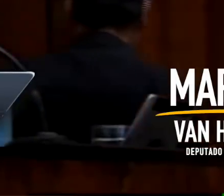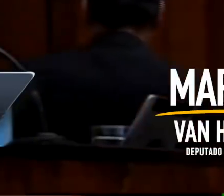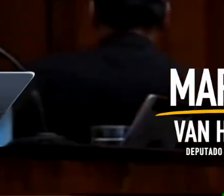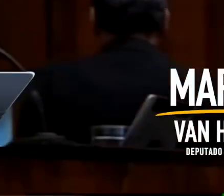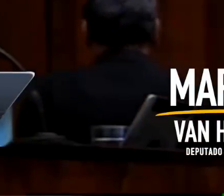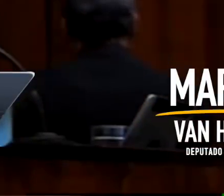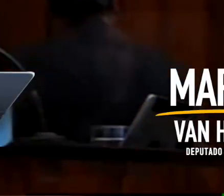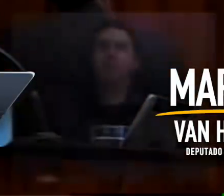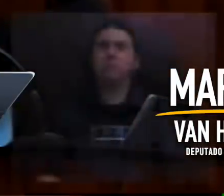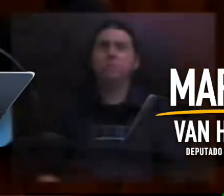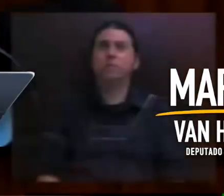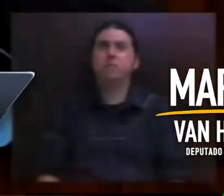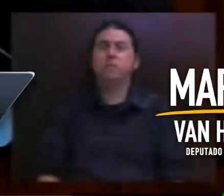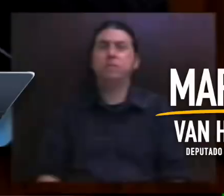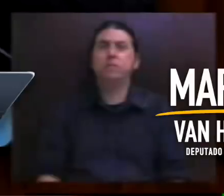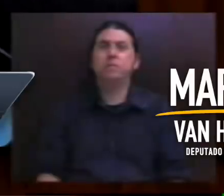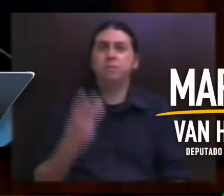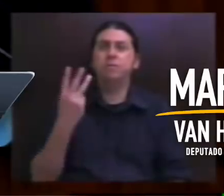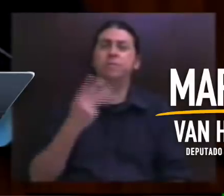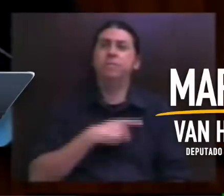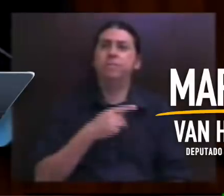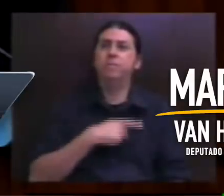Simão,